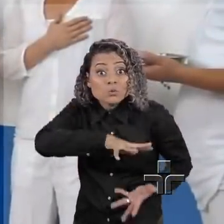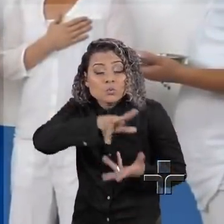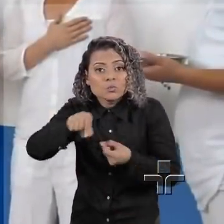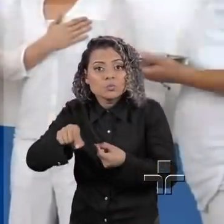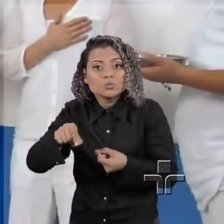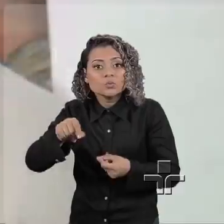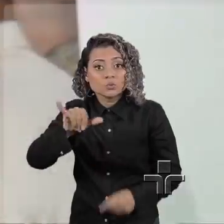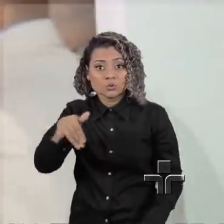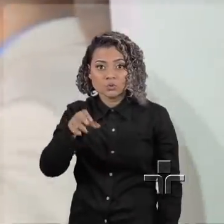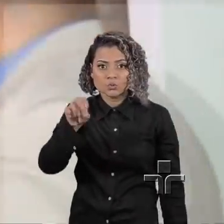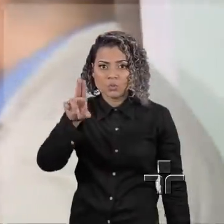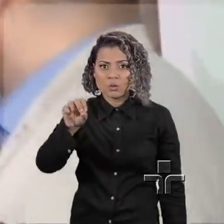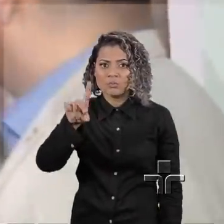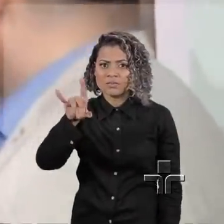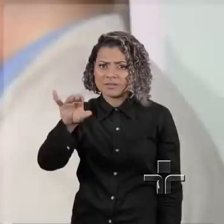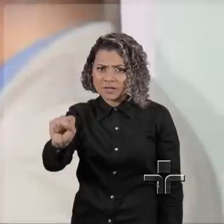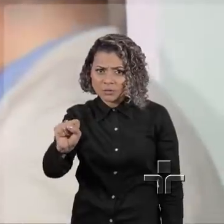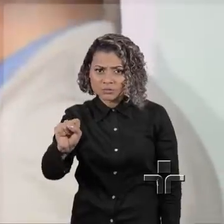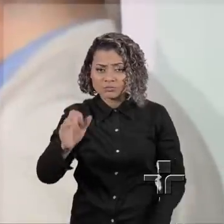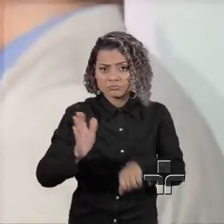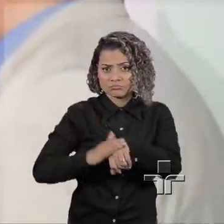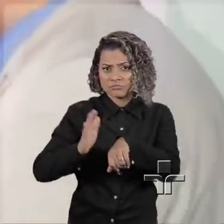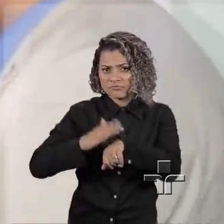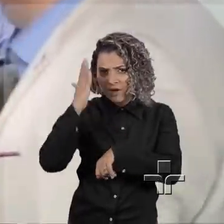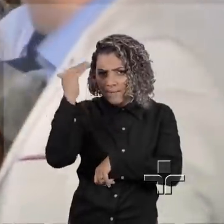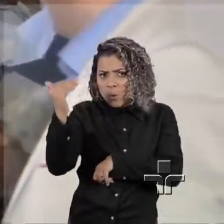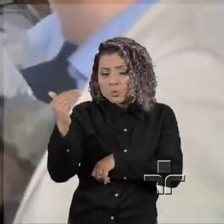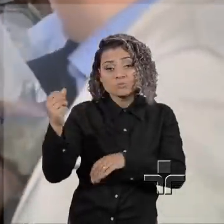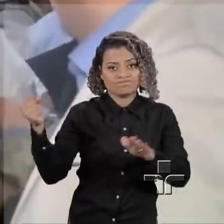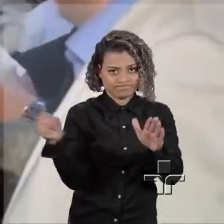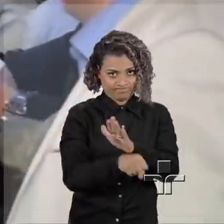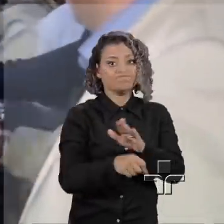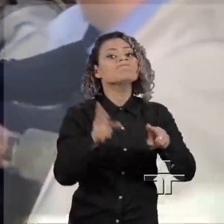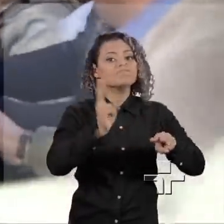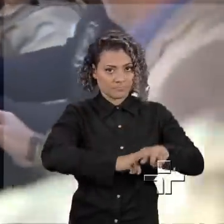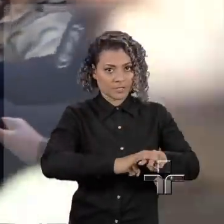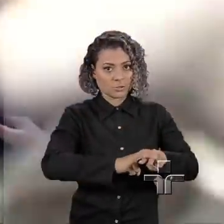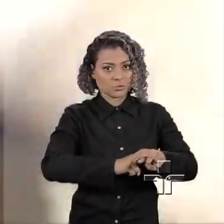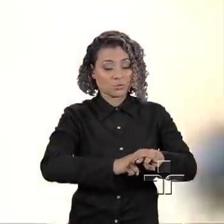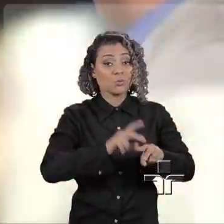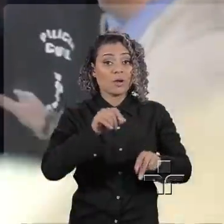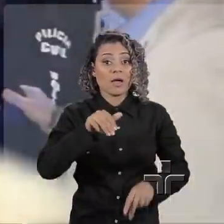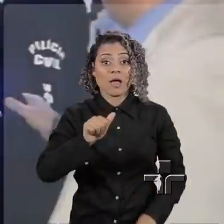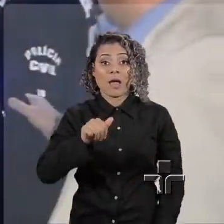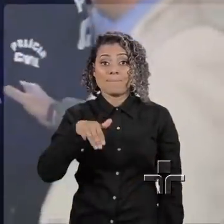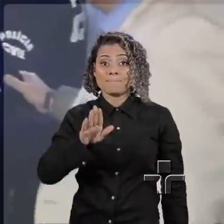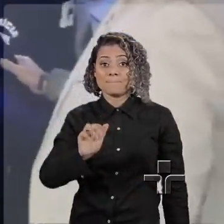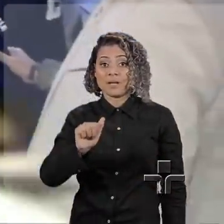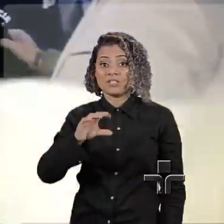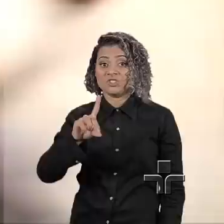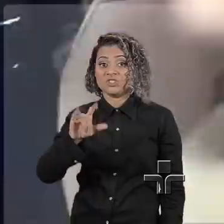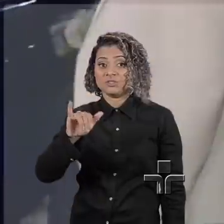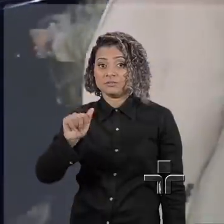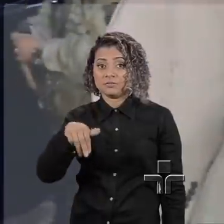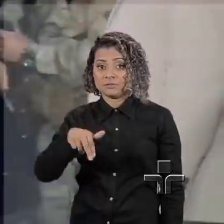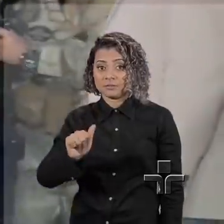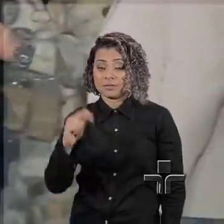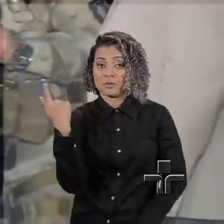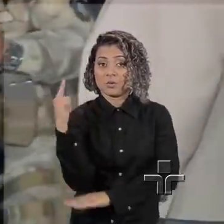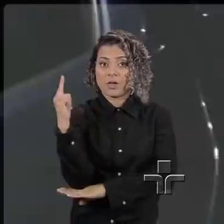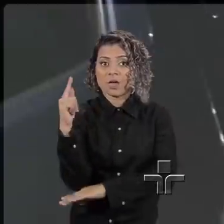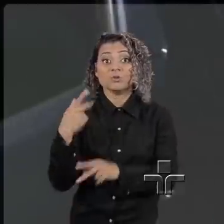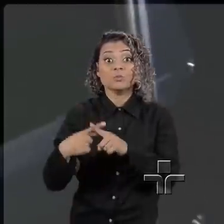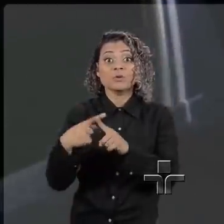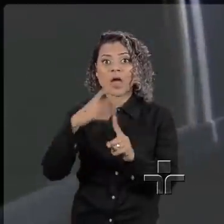atrás das grades. João Teixeira de Faria, conhecido como João de Deus, foi preso em Abadiânia, interior de Goiás, suspeito de